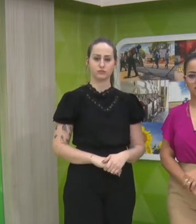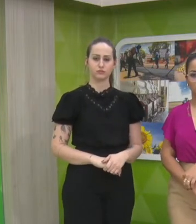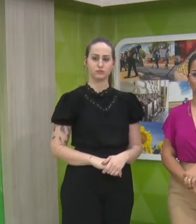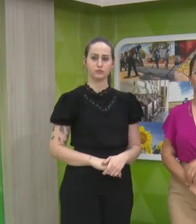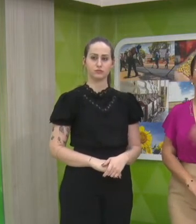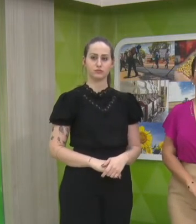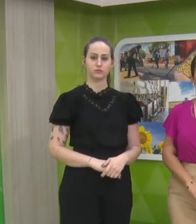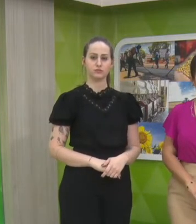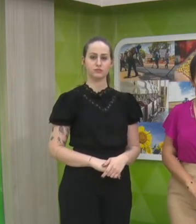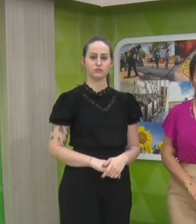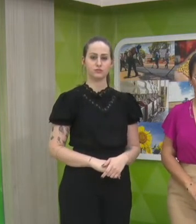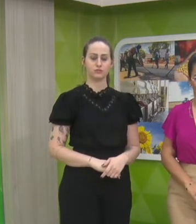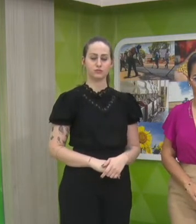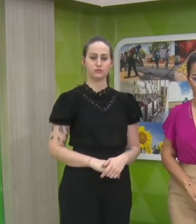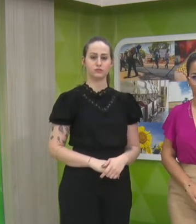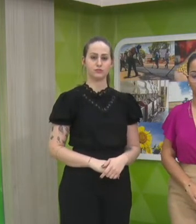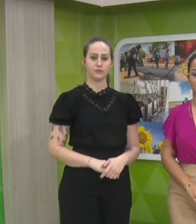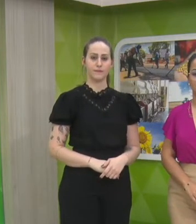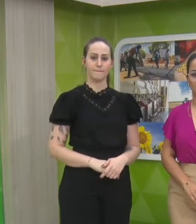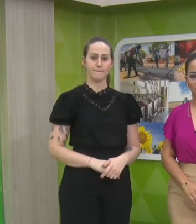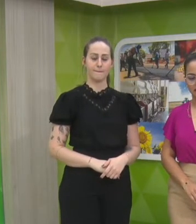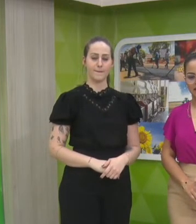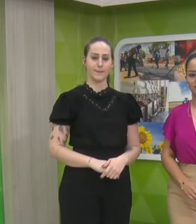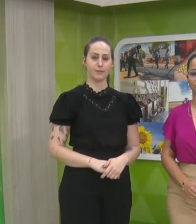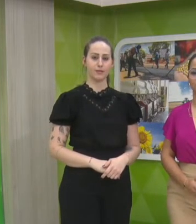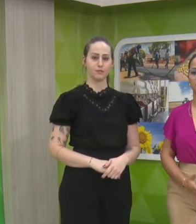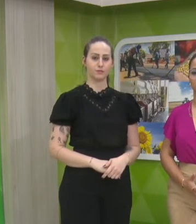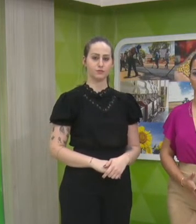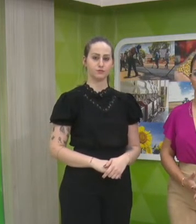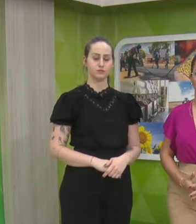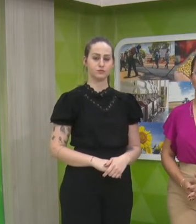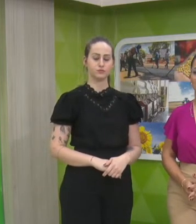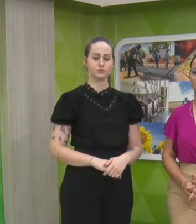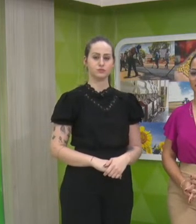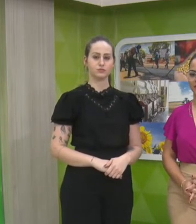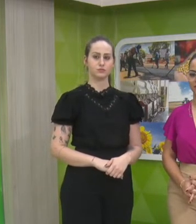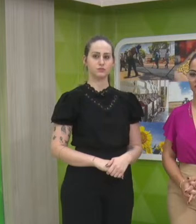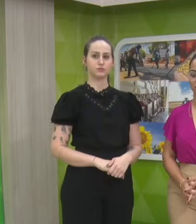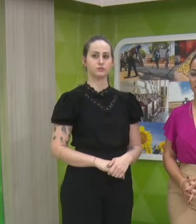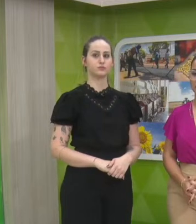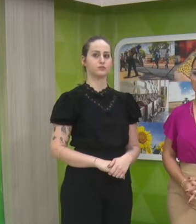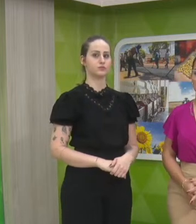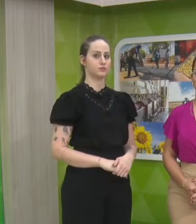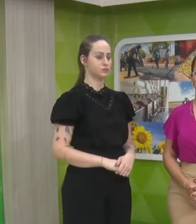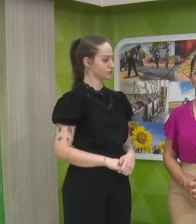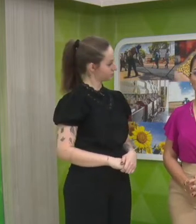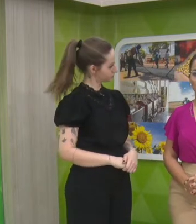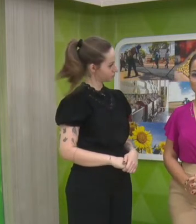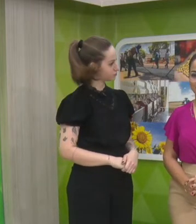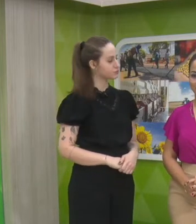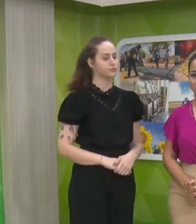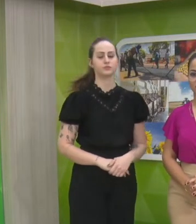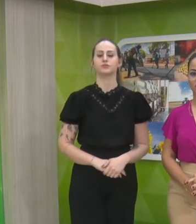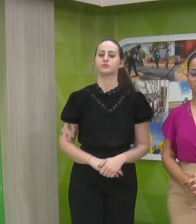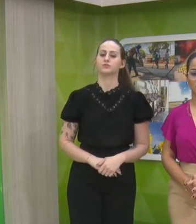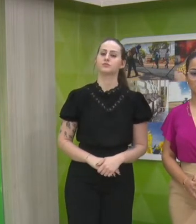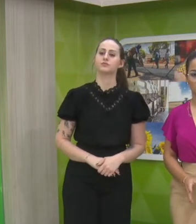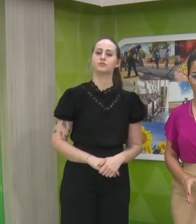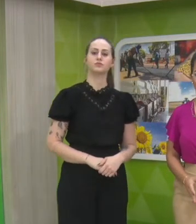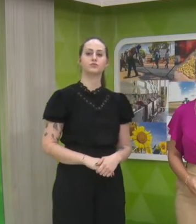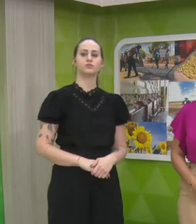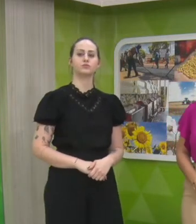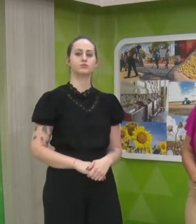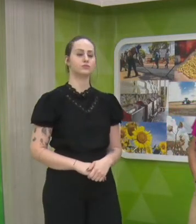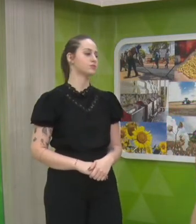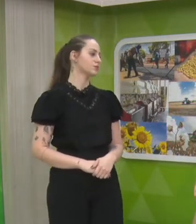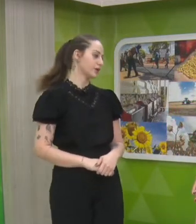no Facebook, não é culpa nossa, tá, gente? Instabilidade no Facebook é na plataforma e a gente não consegue fazer o sorteio com